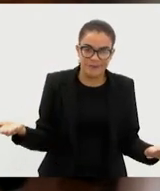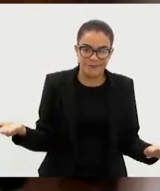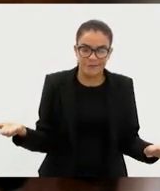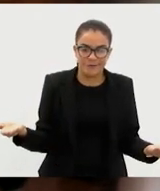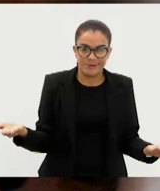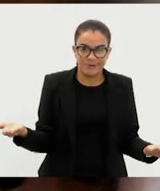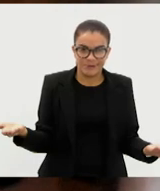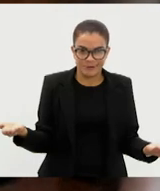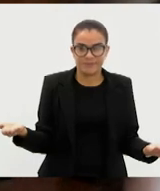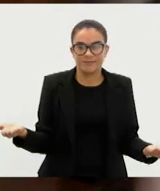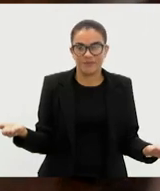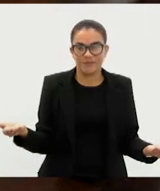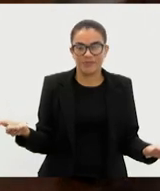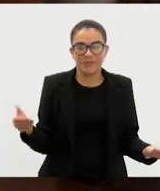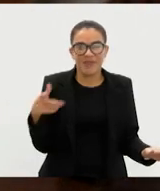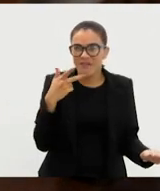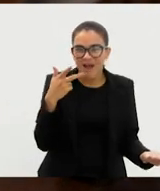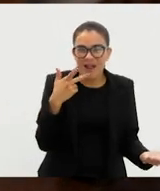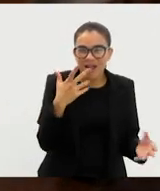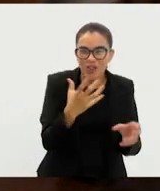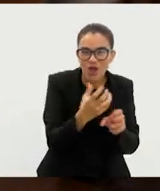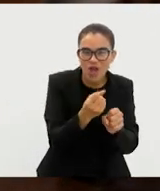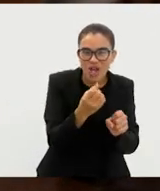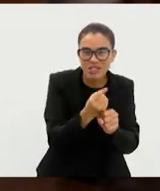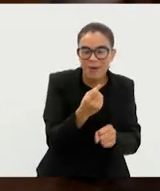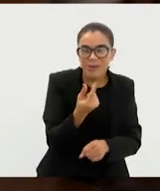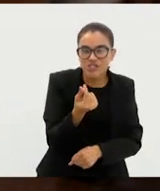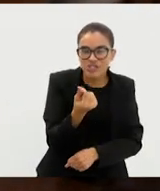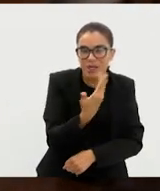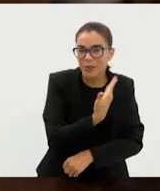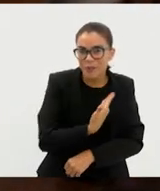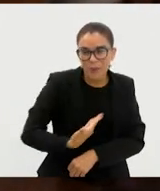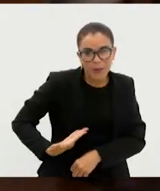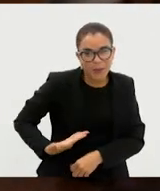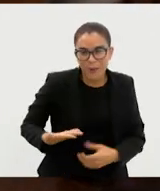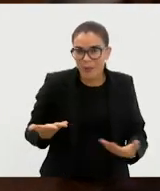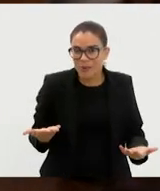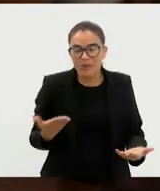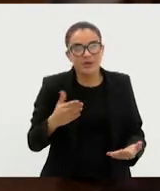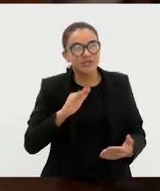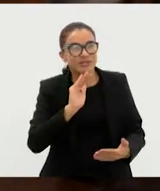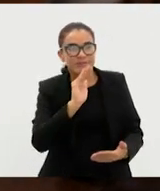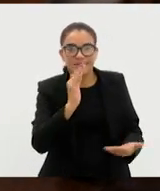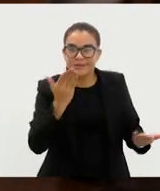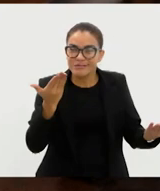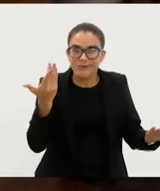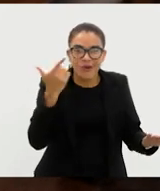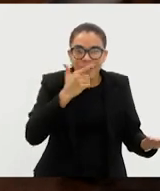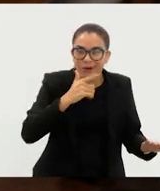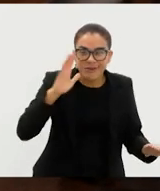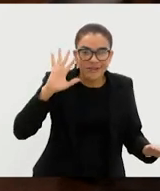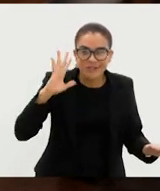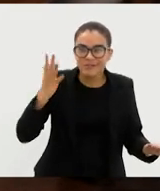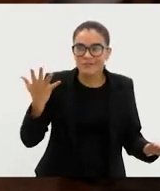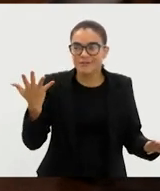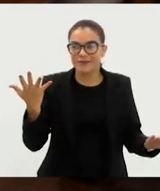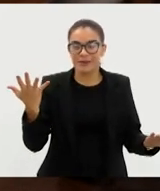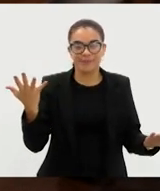Então, a gente está falando de orçamento público. Se a gente não chamar atenção sobre isso, a gente sabe, está